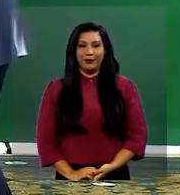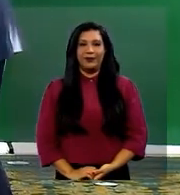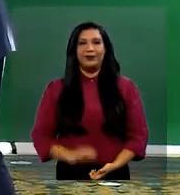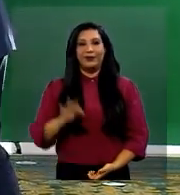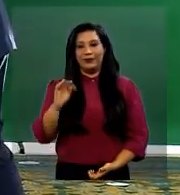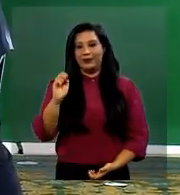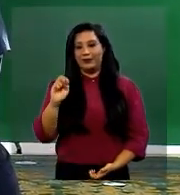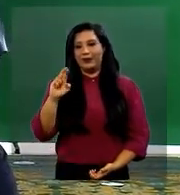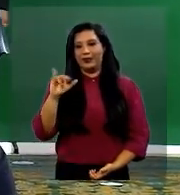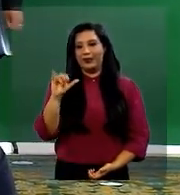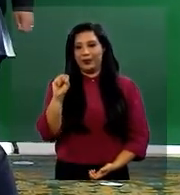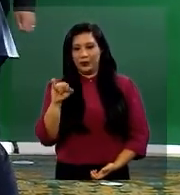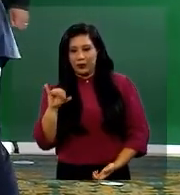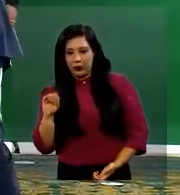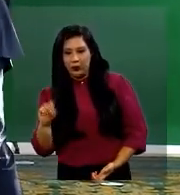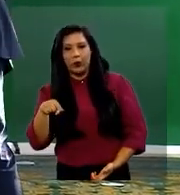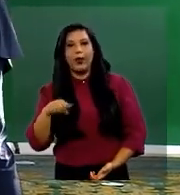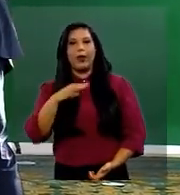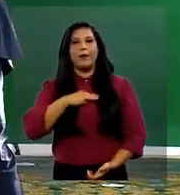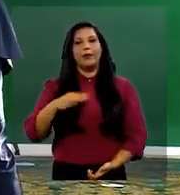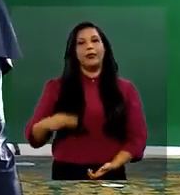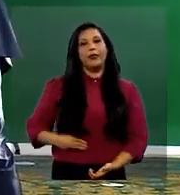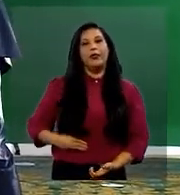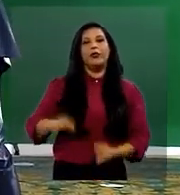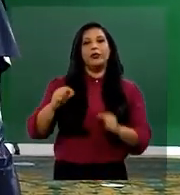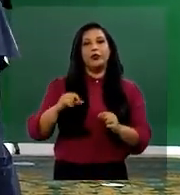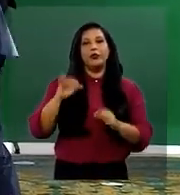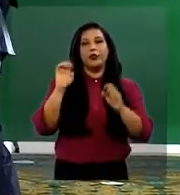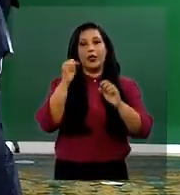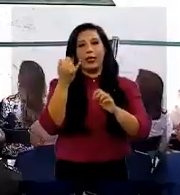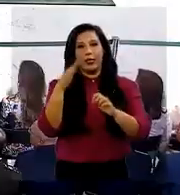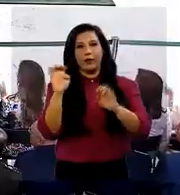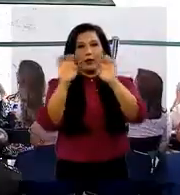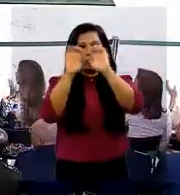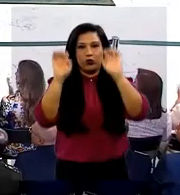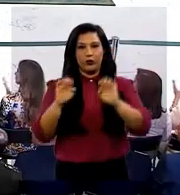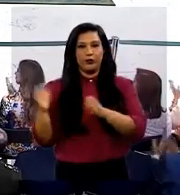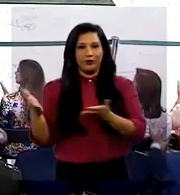Tarcísio Gomes de Freitas, Ministro de Estado da Infraestrutura.